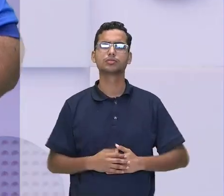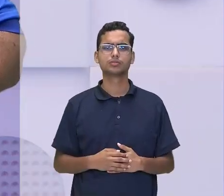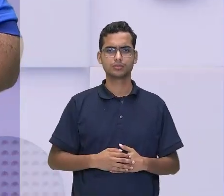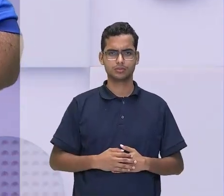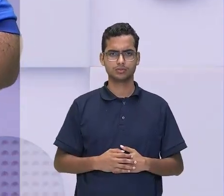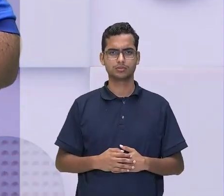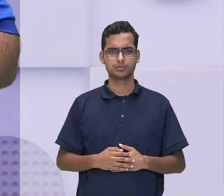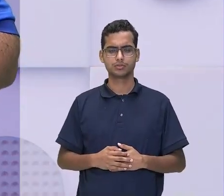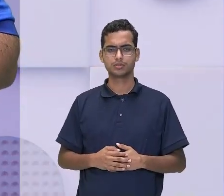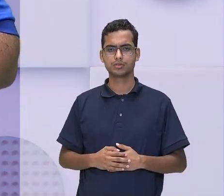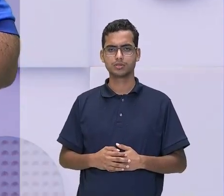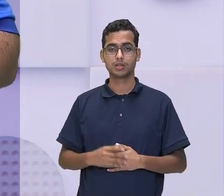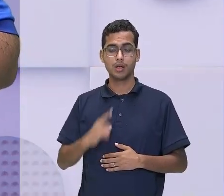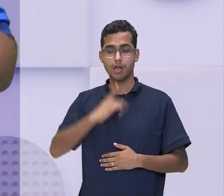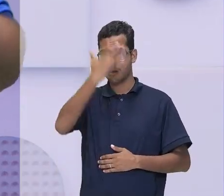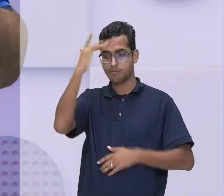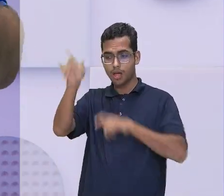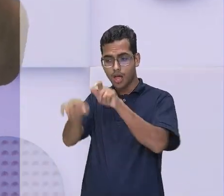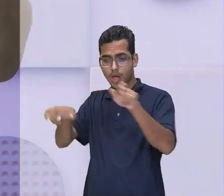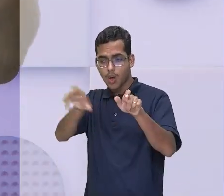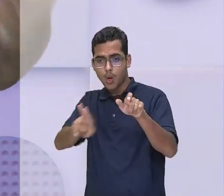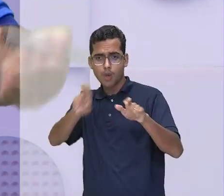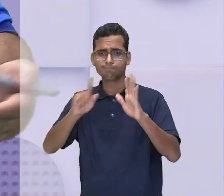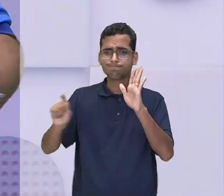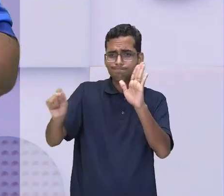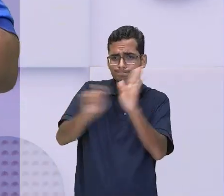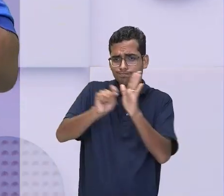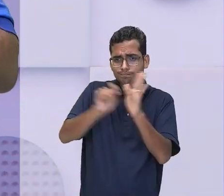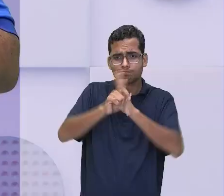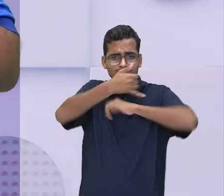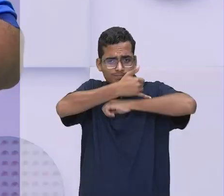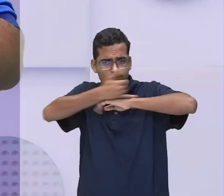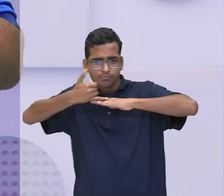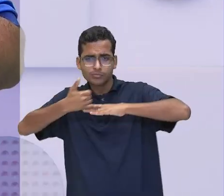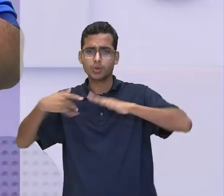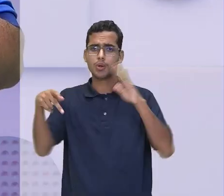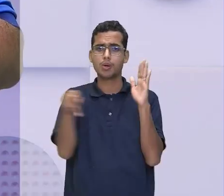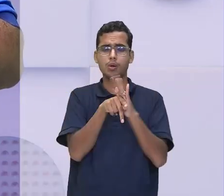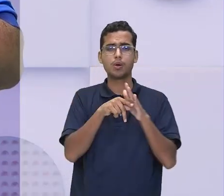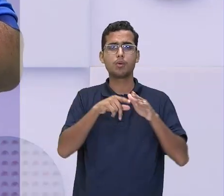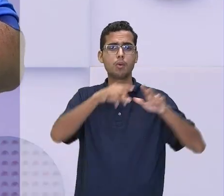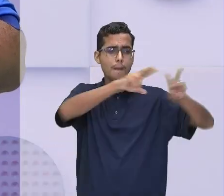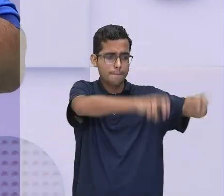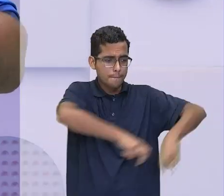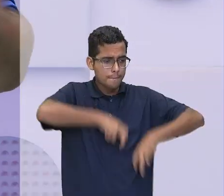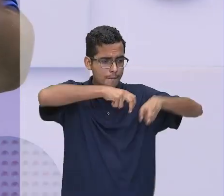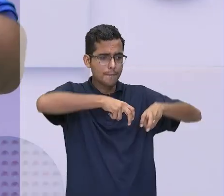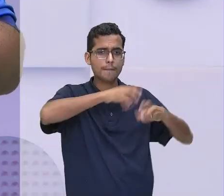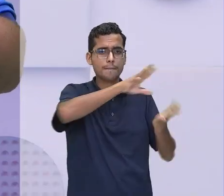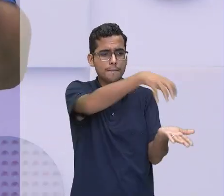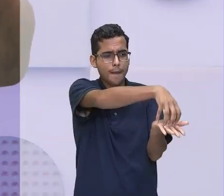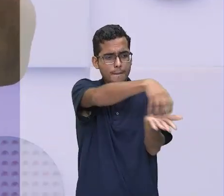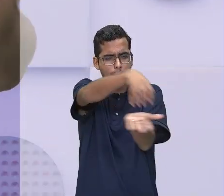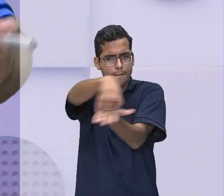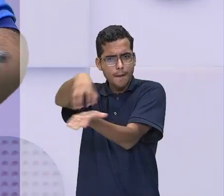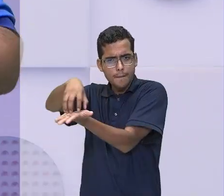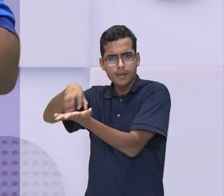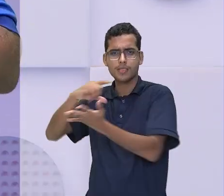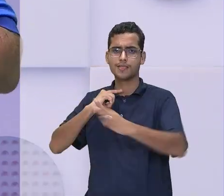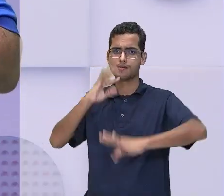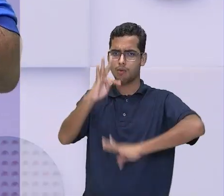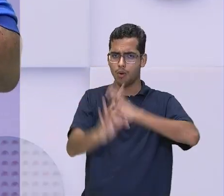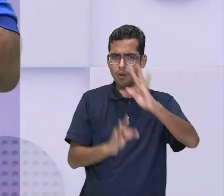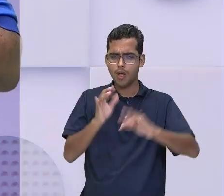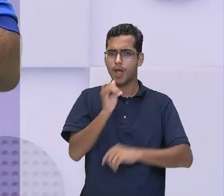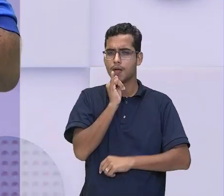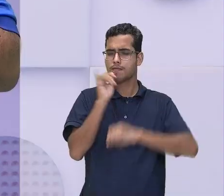vítimas das drogas, né, que são as fazendas terapêuticas. E são várias igrejas que fazem. Eu me lembro que tem um